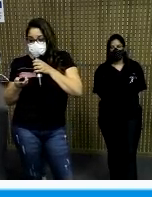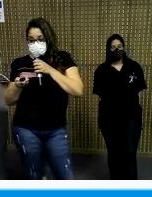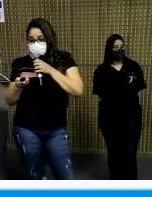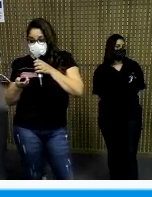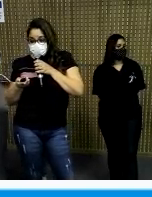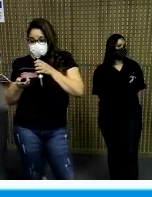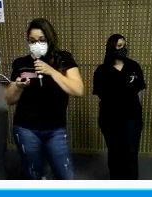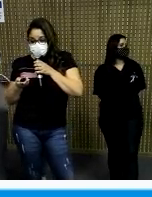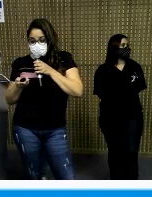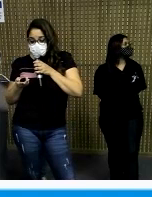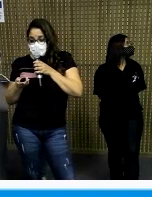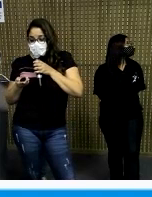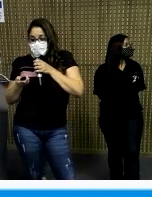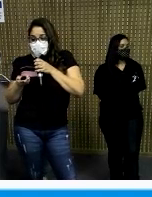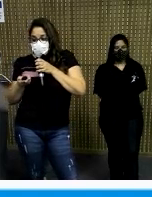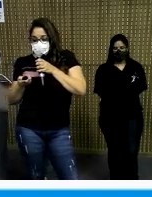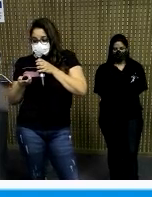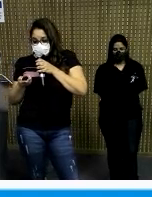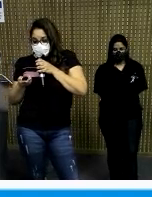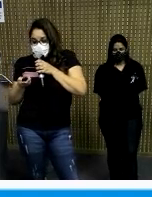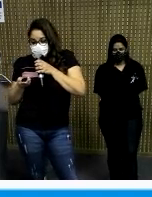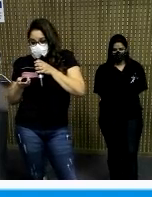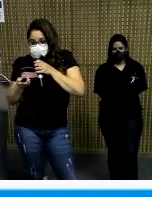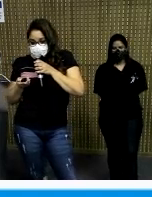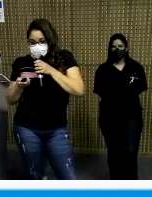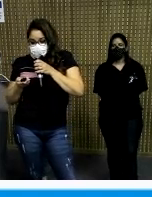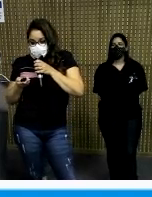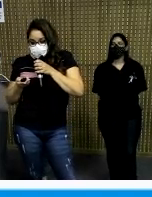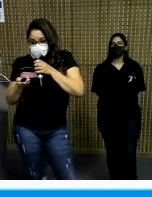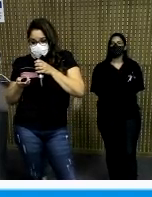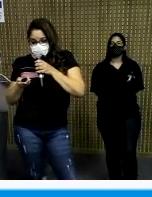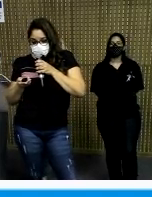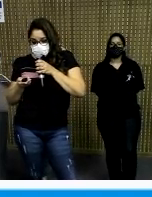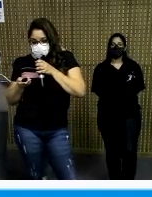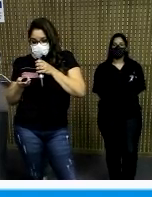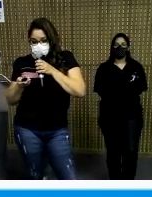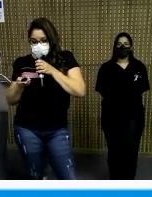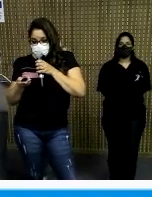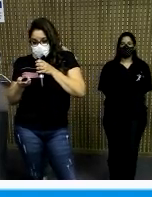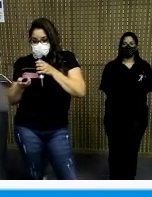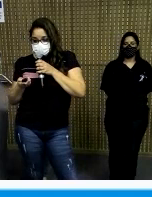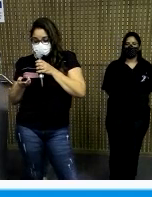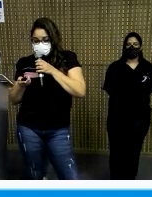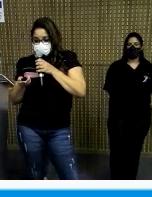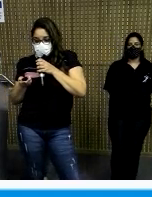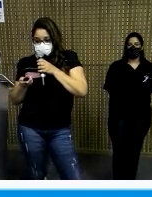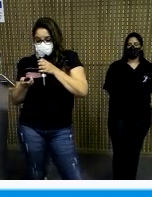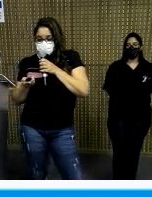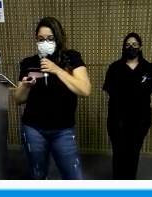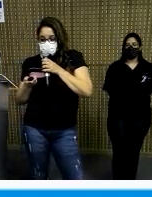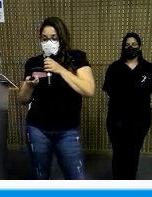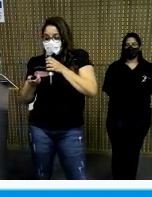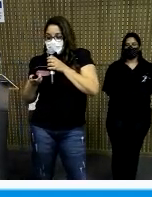de educação permanente, tá? As consultas compartilhadas, elas batem com as reuniões para discussão de casos nesse